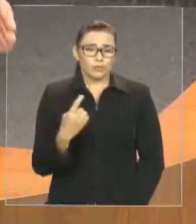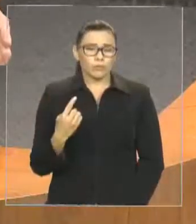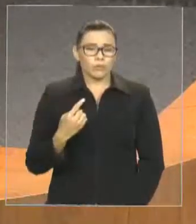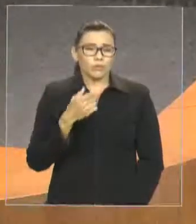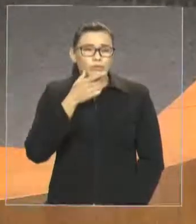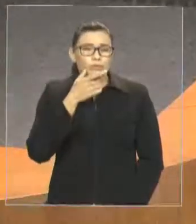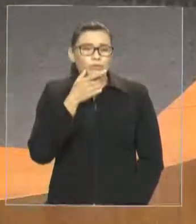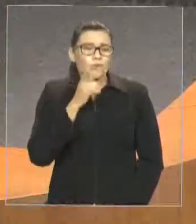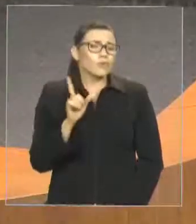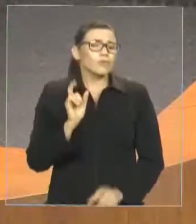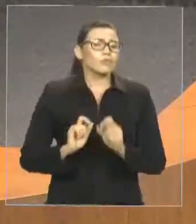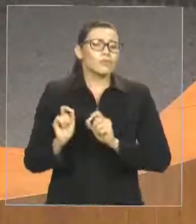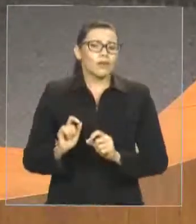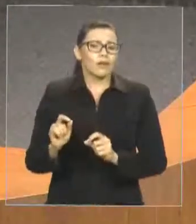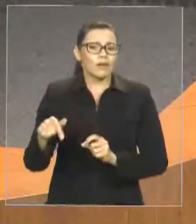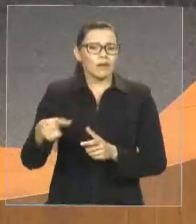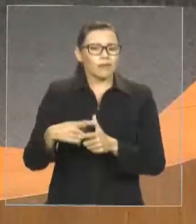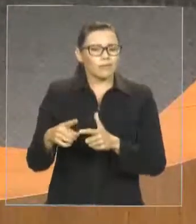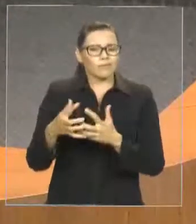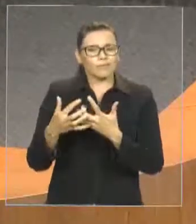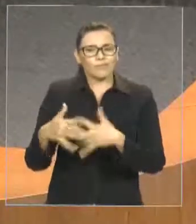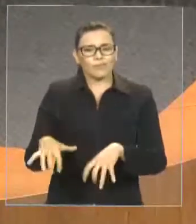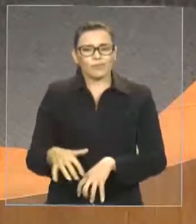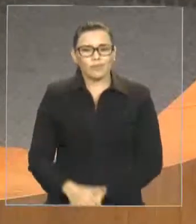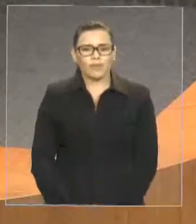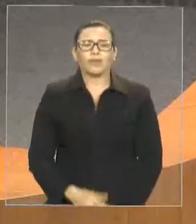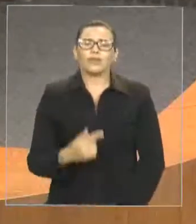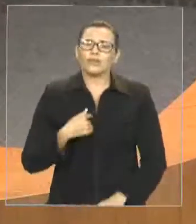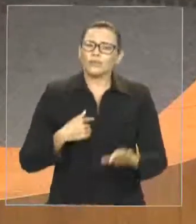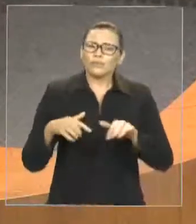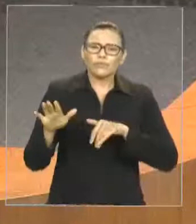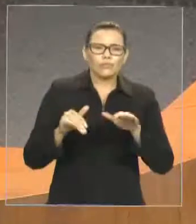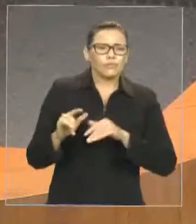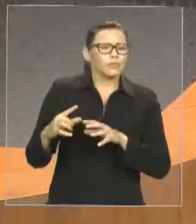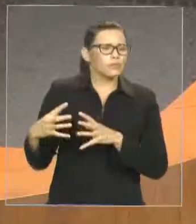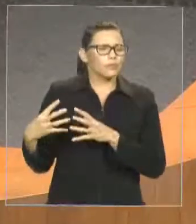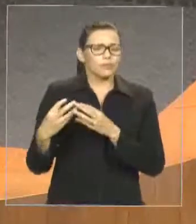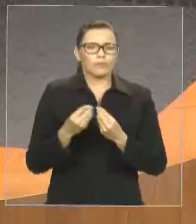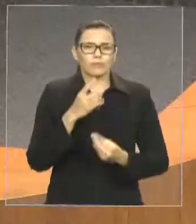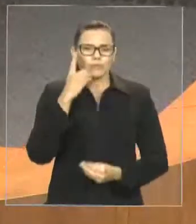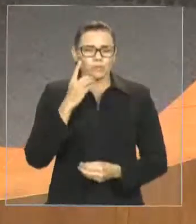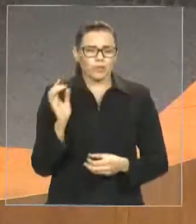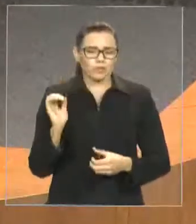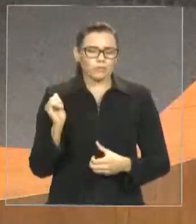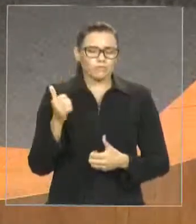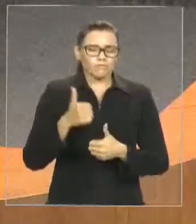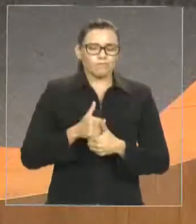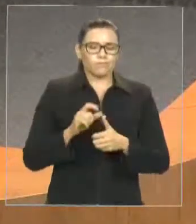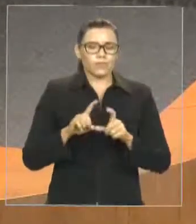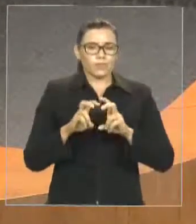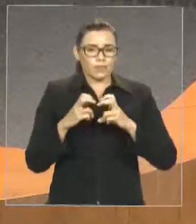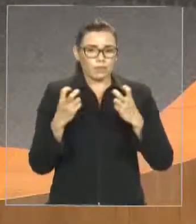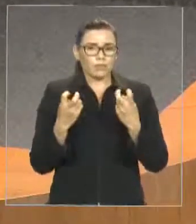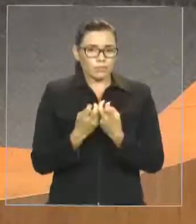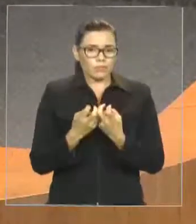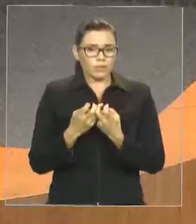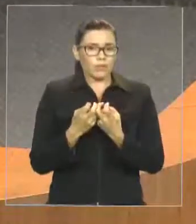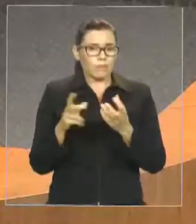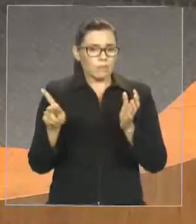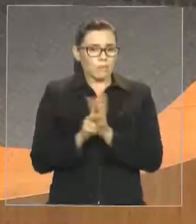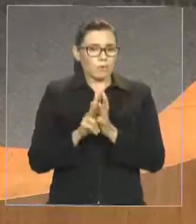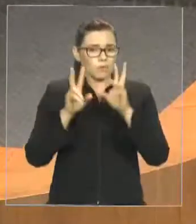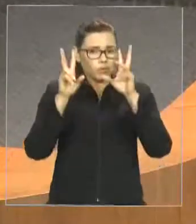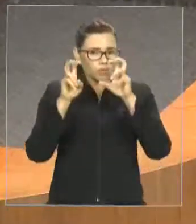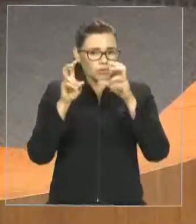Portanto, convidei todos os membros da comissão, como também todos os colegas parlamentares, porque, afinal de contas, são vários